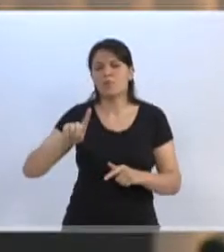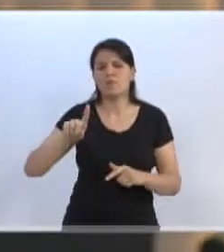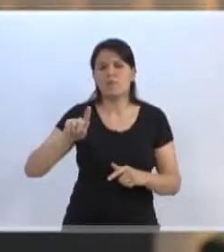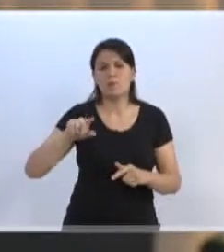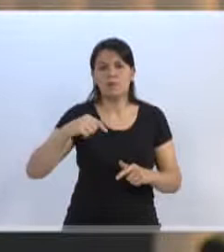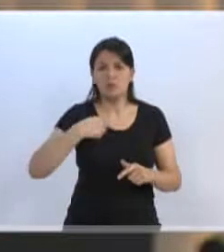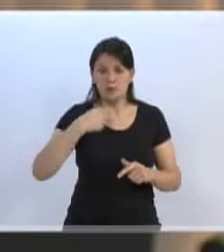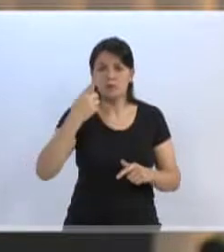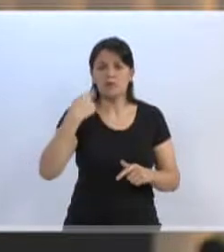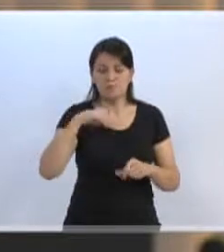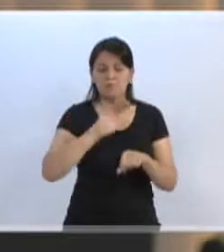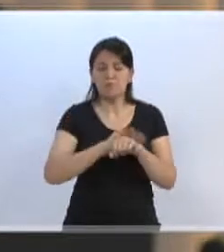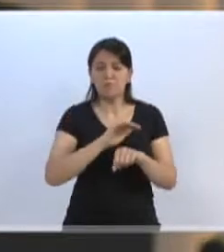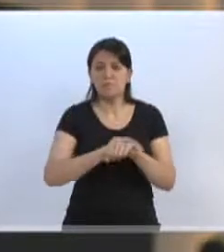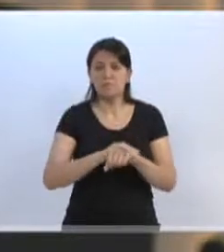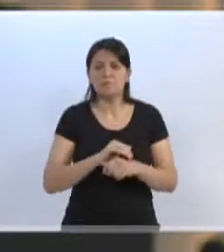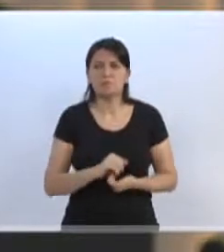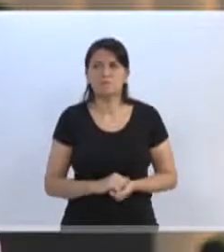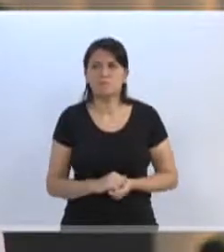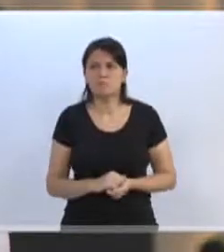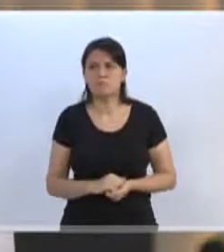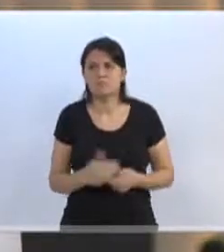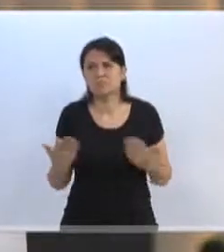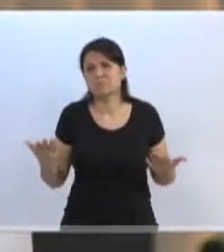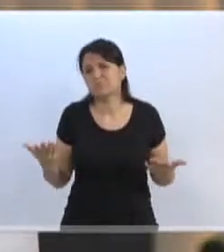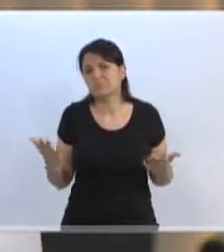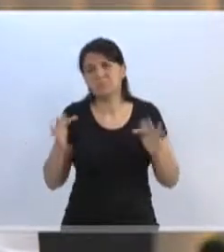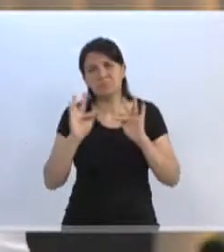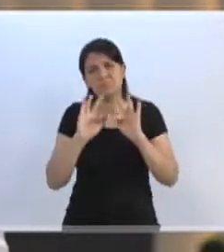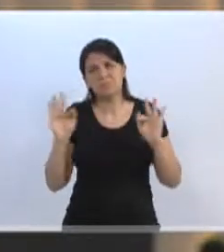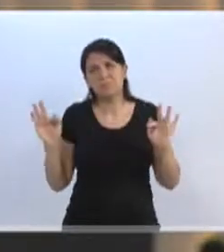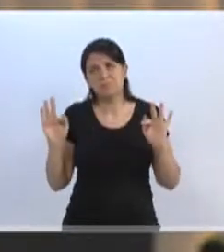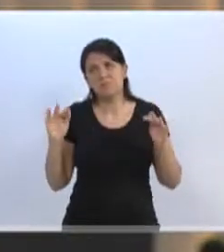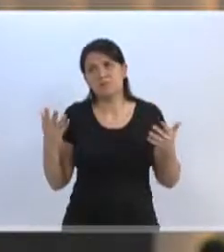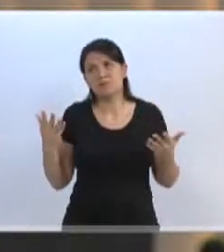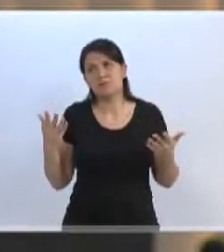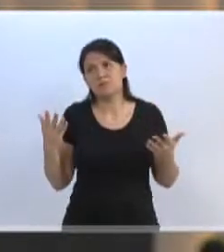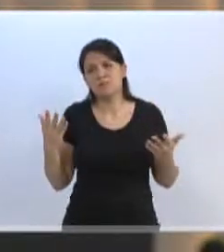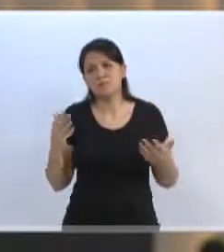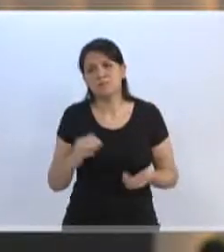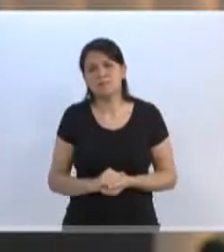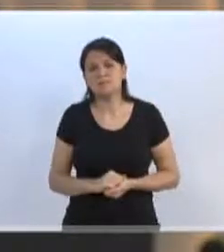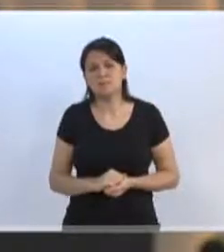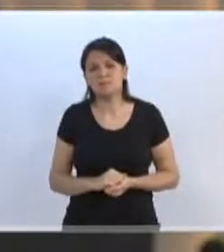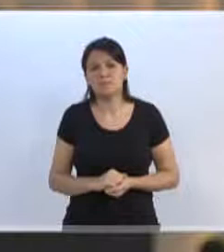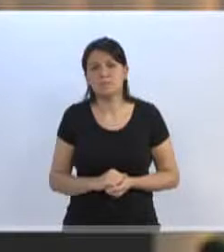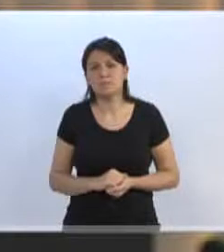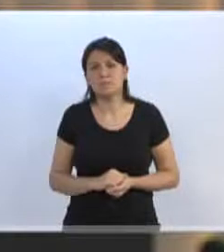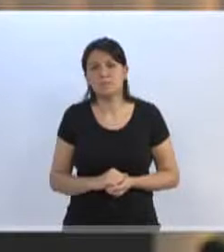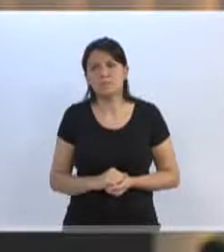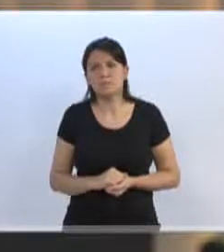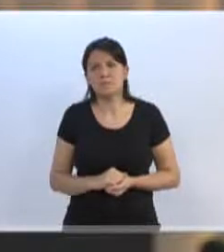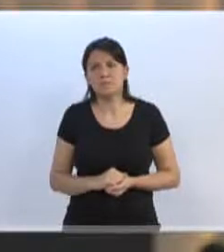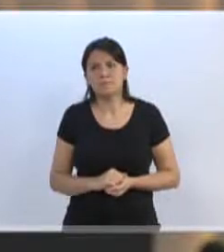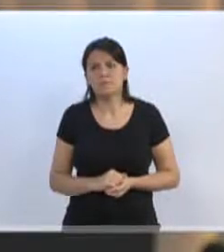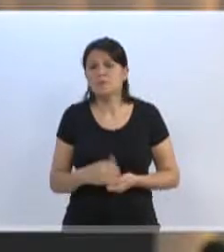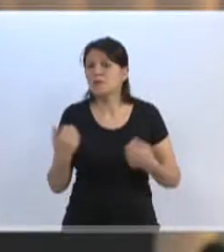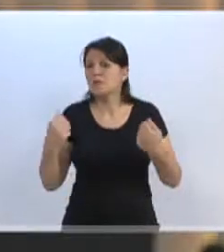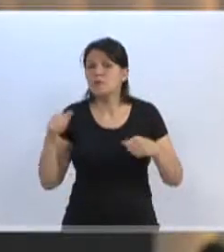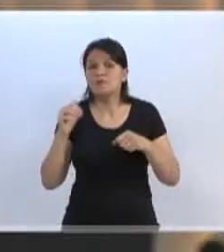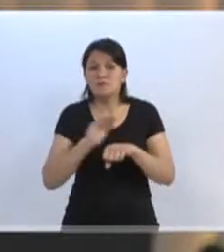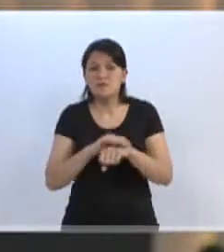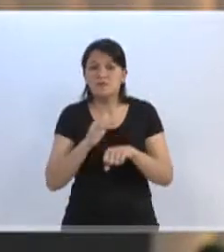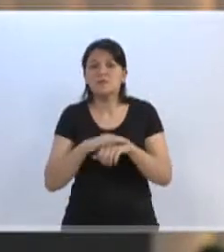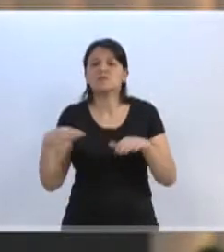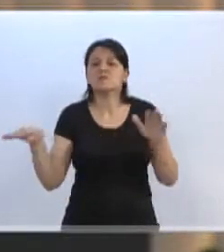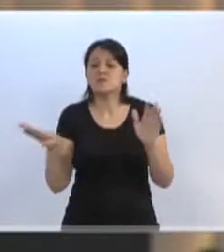vamos fazer esta foi a frase se eu estiver enganado eu ouço muito bem foi isso que ele disse então tem que fazer chegar nele